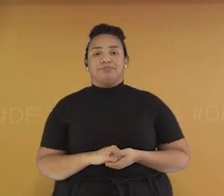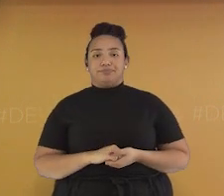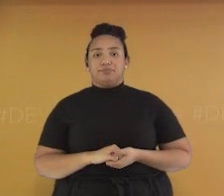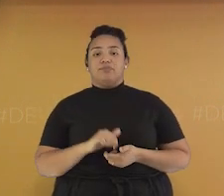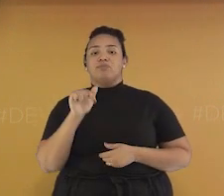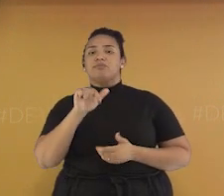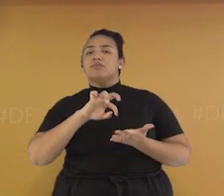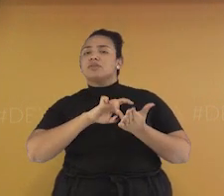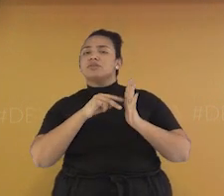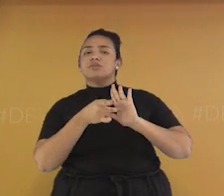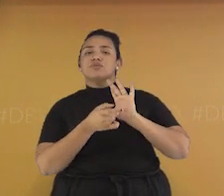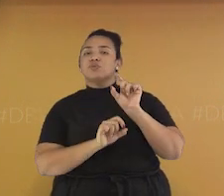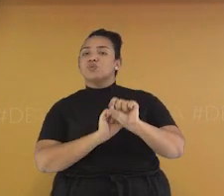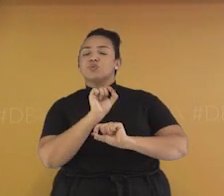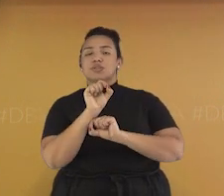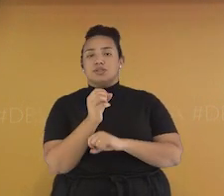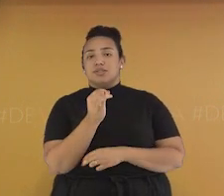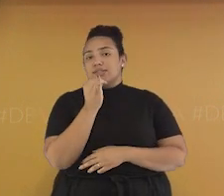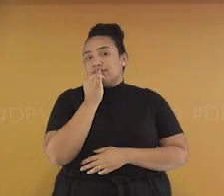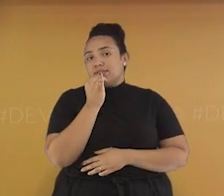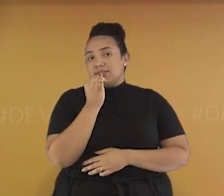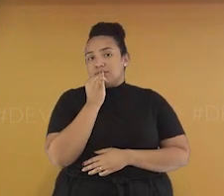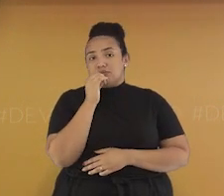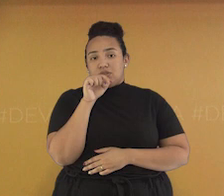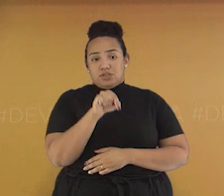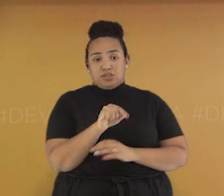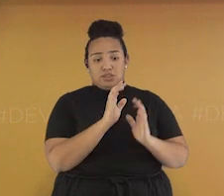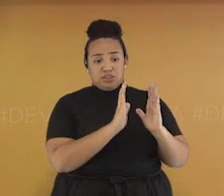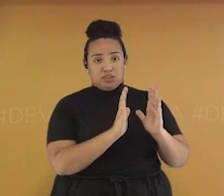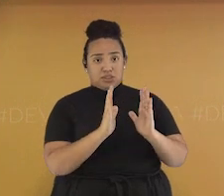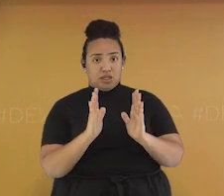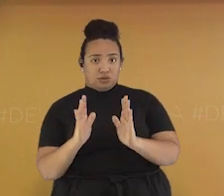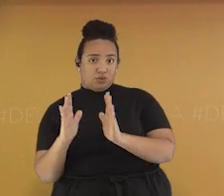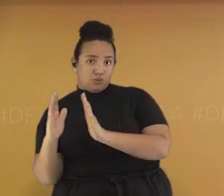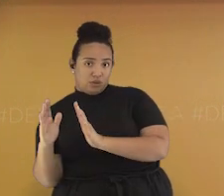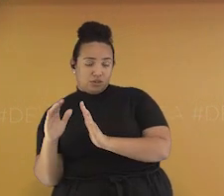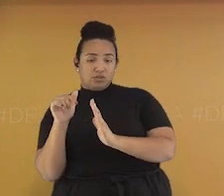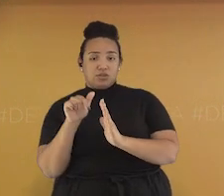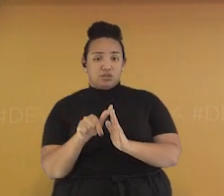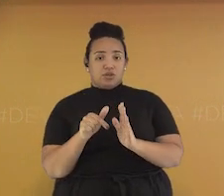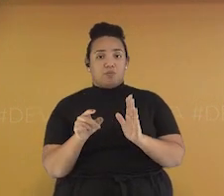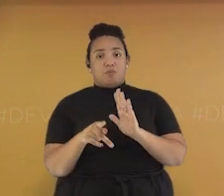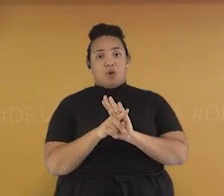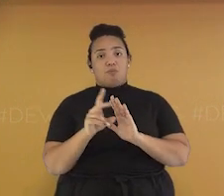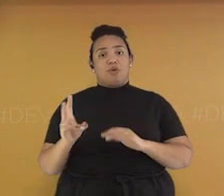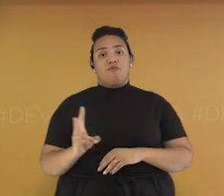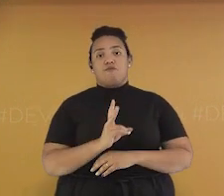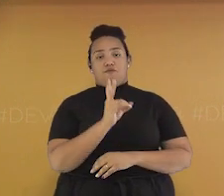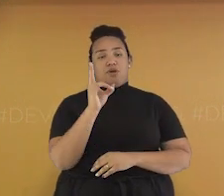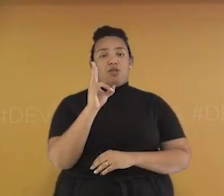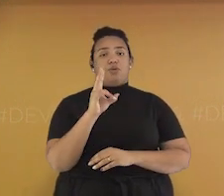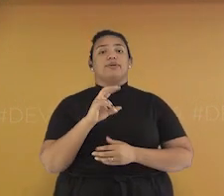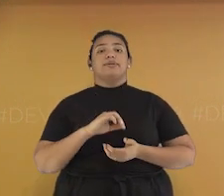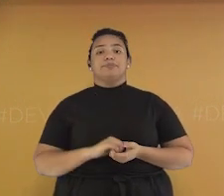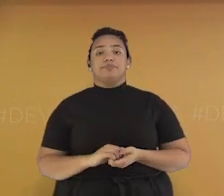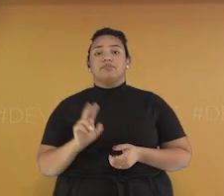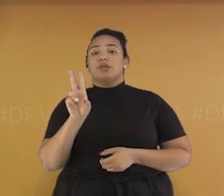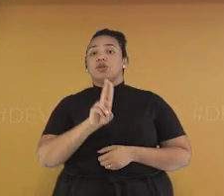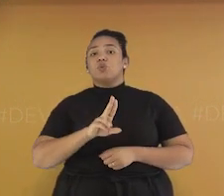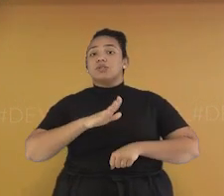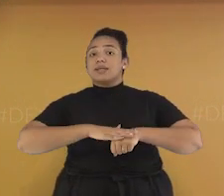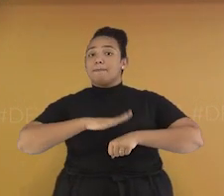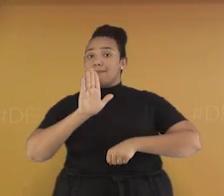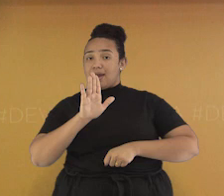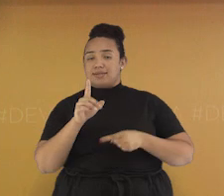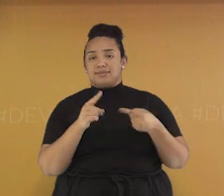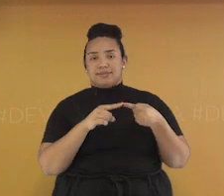central. Vimos que elas servem para caracterizar uma determinada sequência, através de um valor.